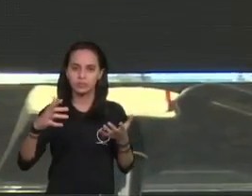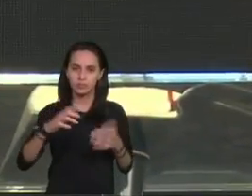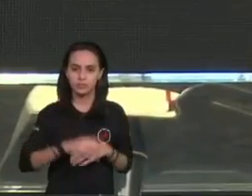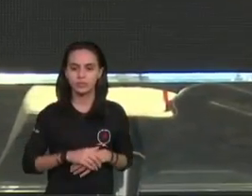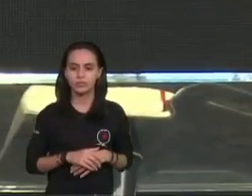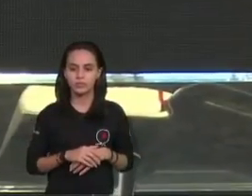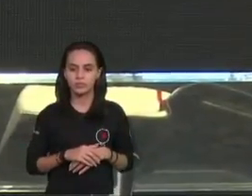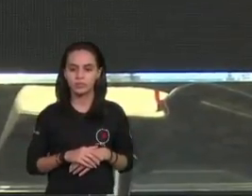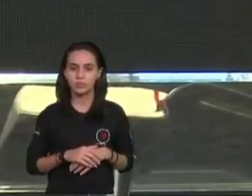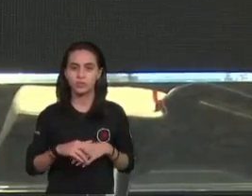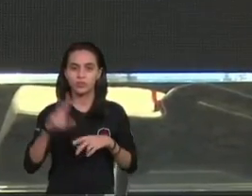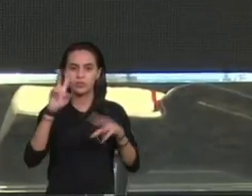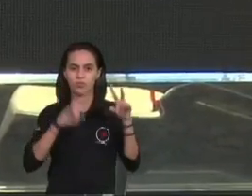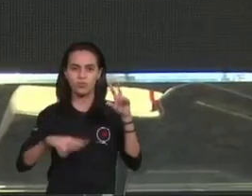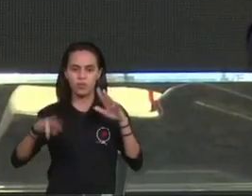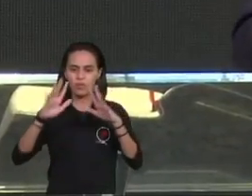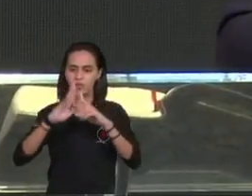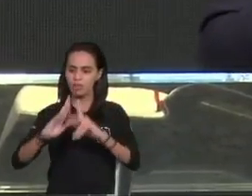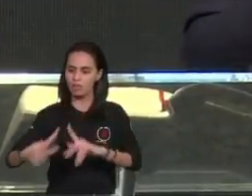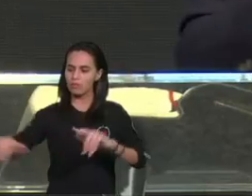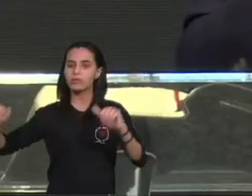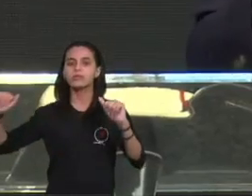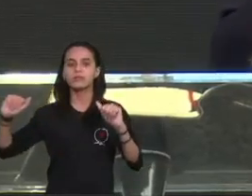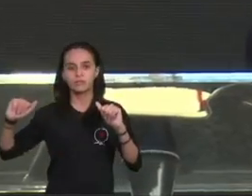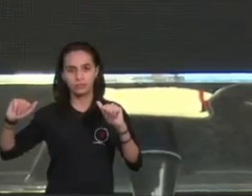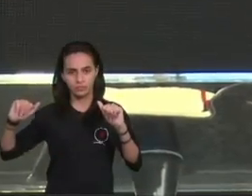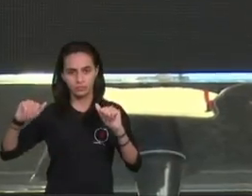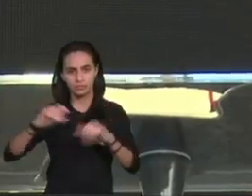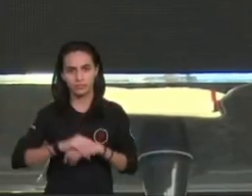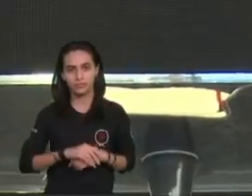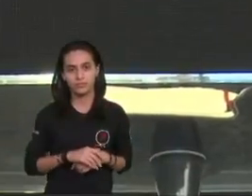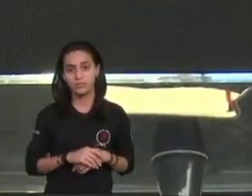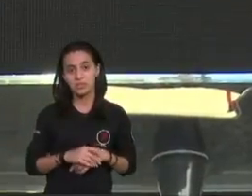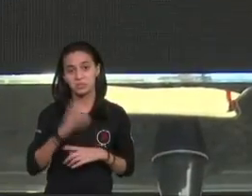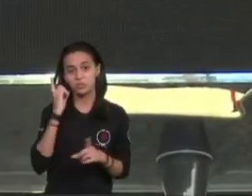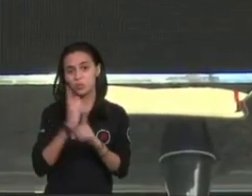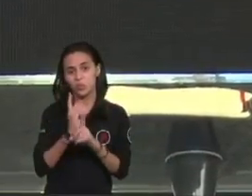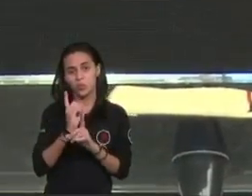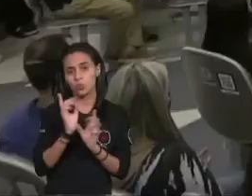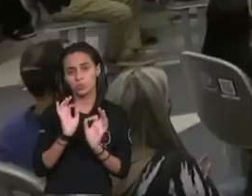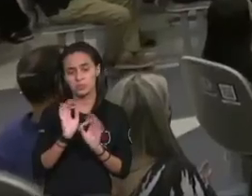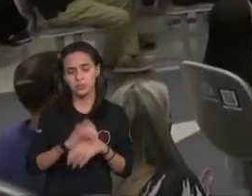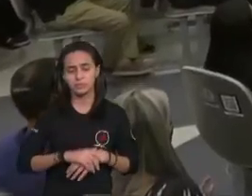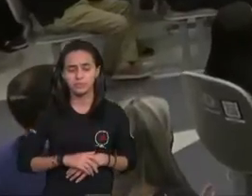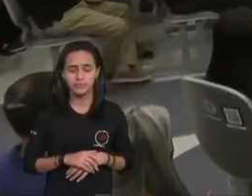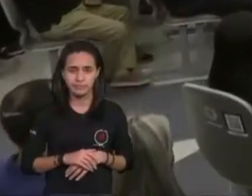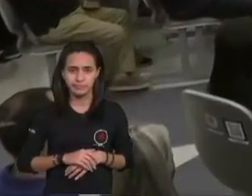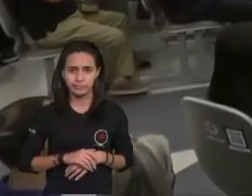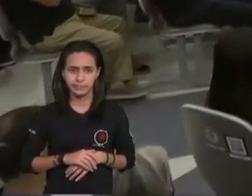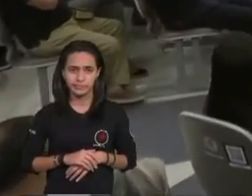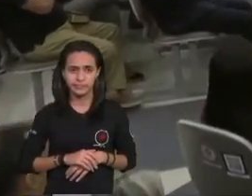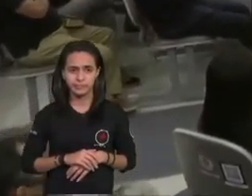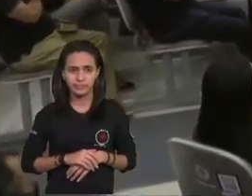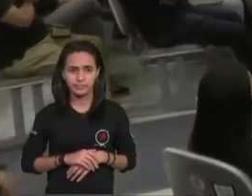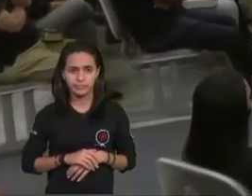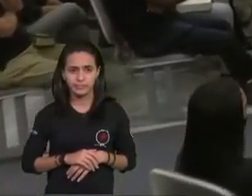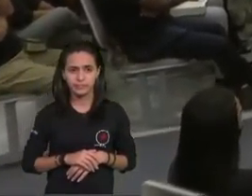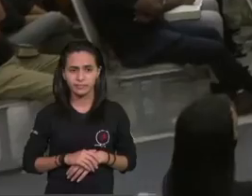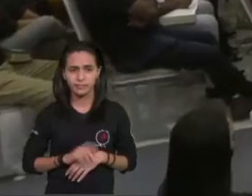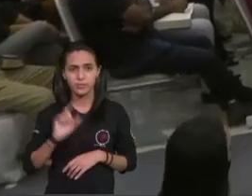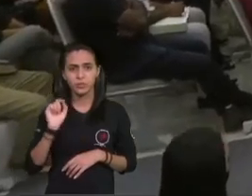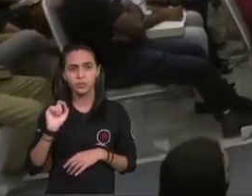que passando vento logo se vai eo seu lugar não se acha mais olha o que é que o homem